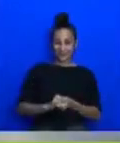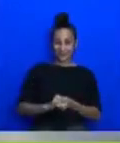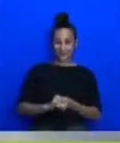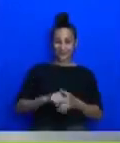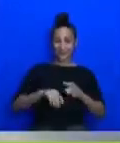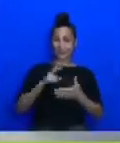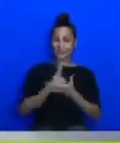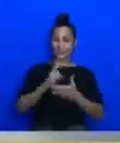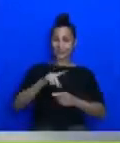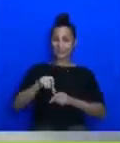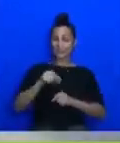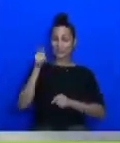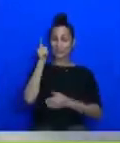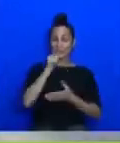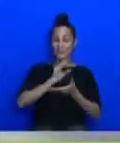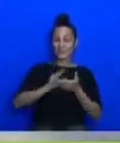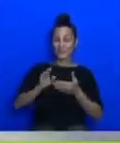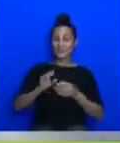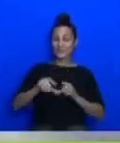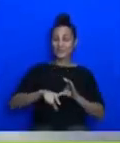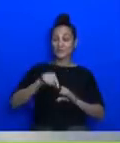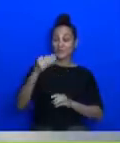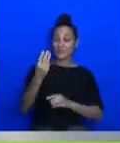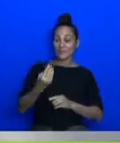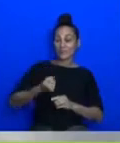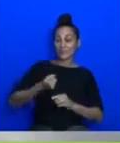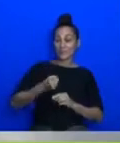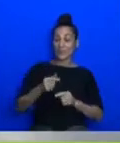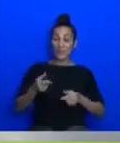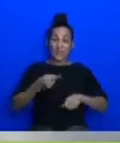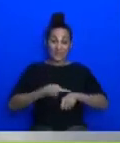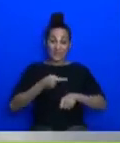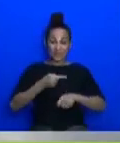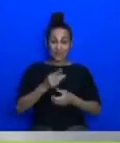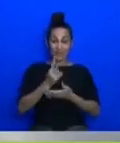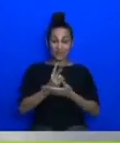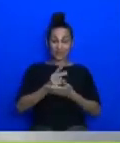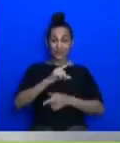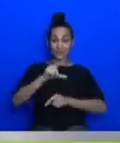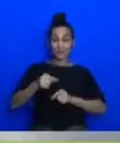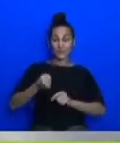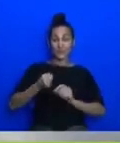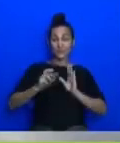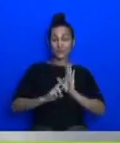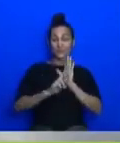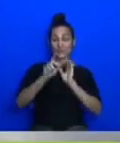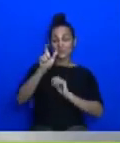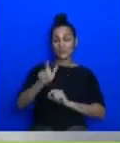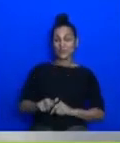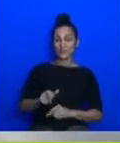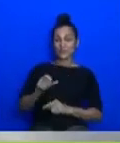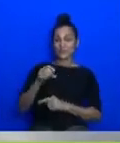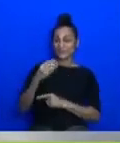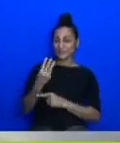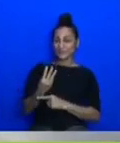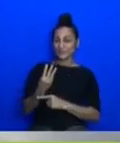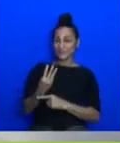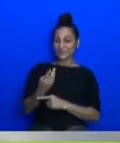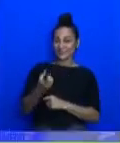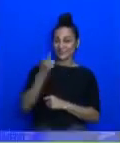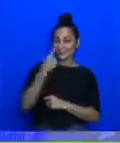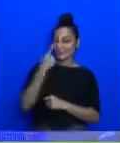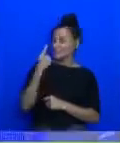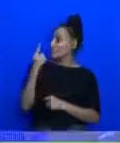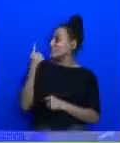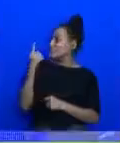Vamos seguir sorteando. Você ganha prêmio a partir de 3 acertos. E agora passaremos ao sorteio do número correspondente à coluna número 3.